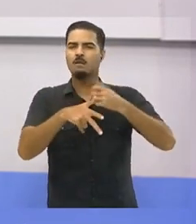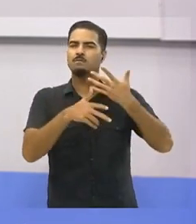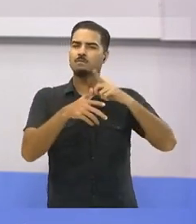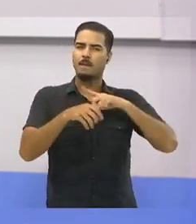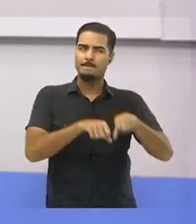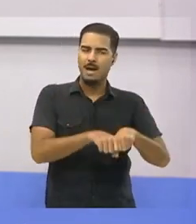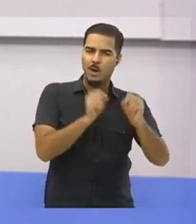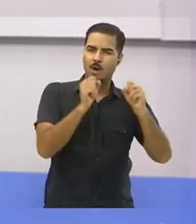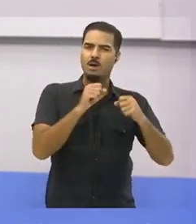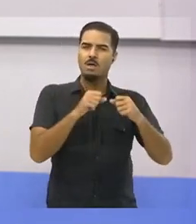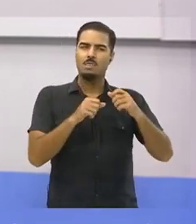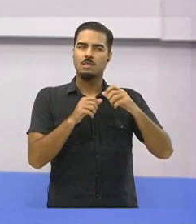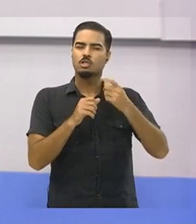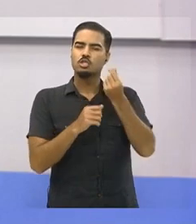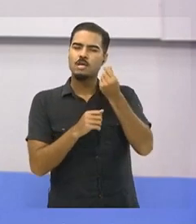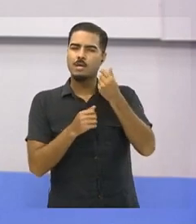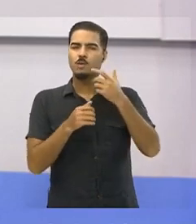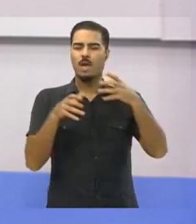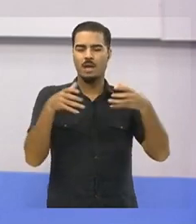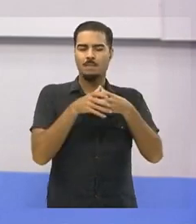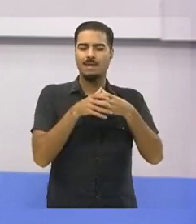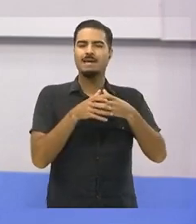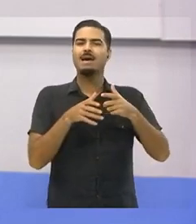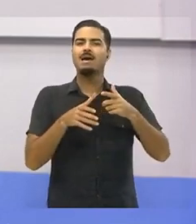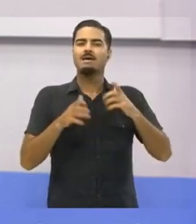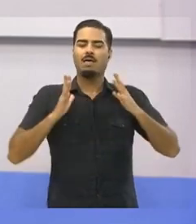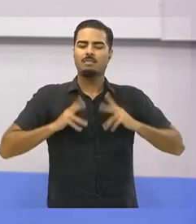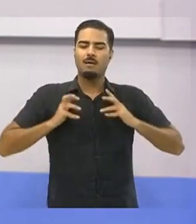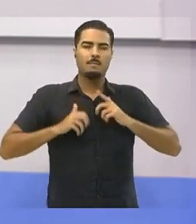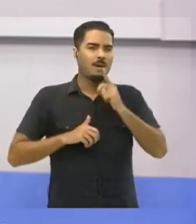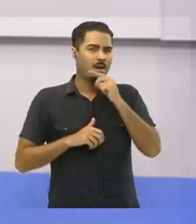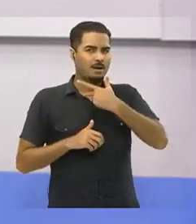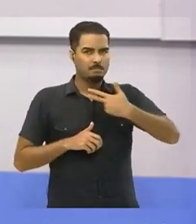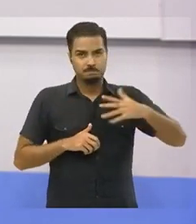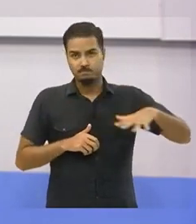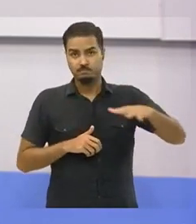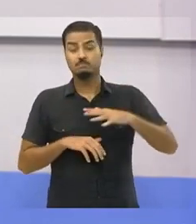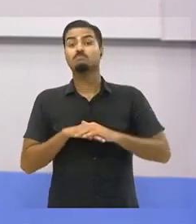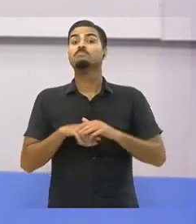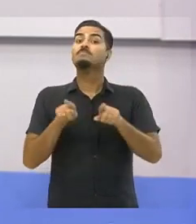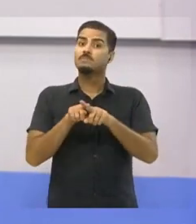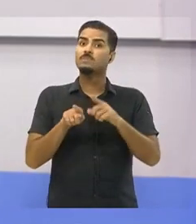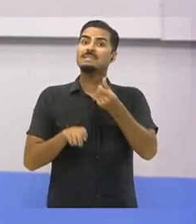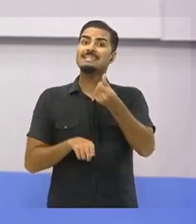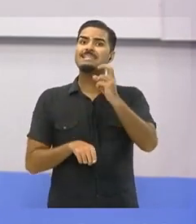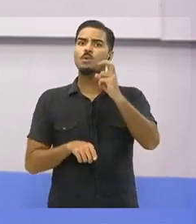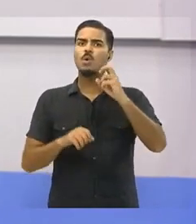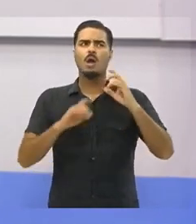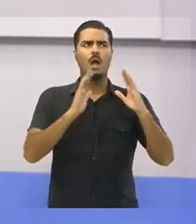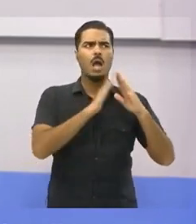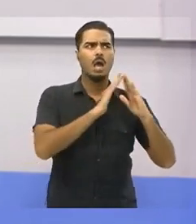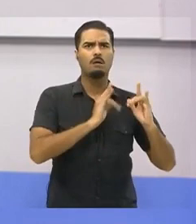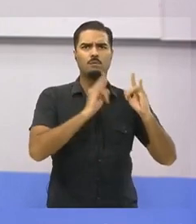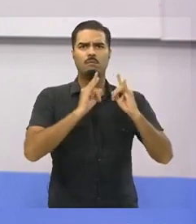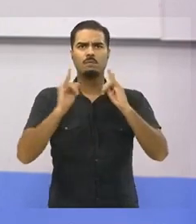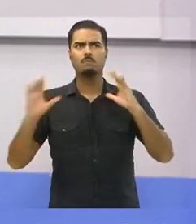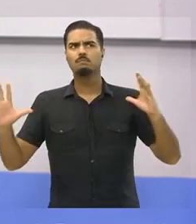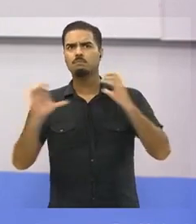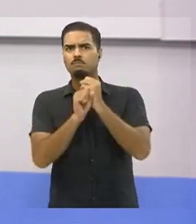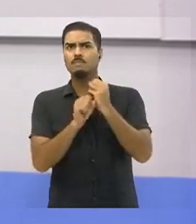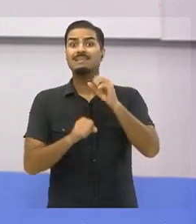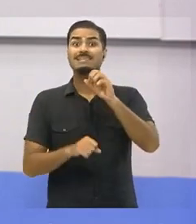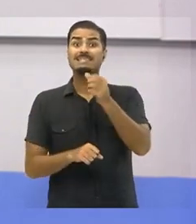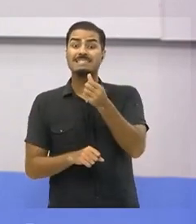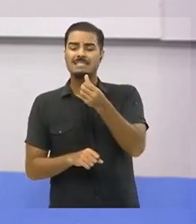saneamento do estado a justiça também determinou o seqüestro de 65 imóveis avaliados em 35 milhões de reais ea